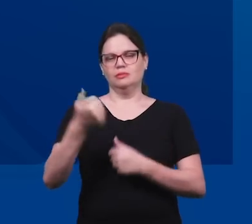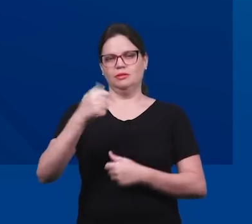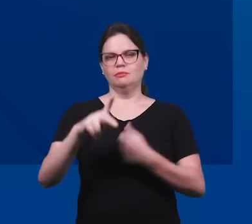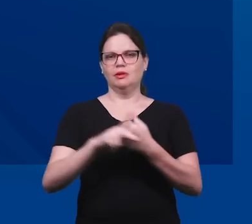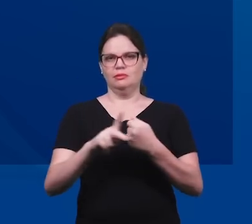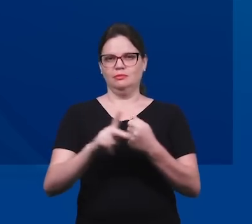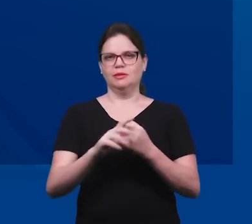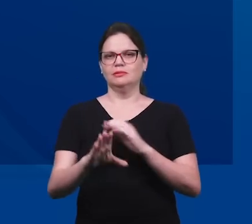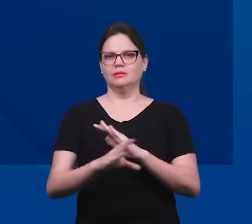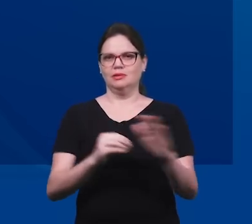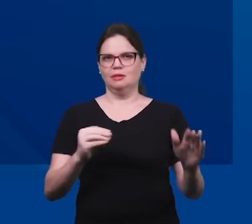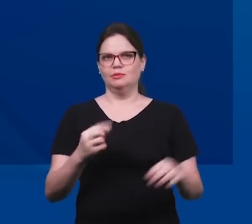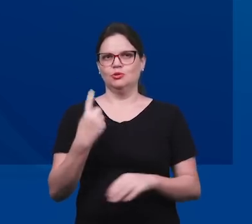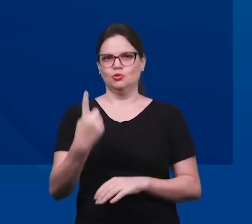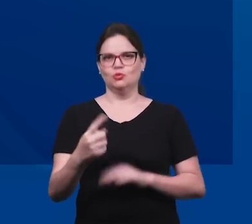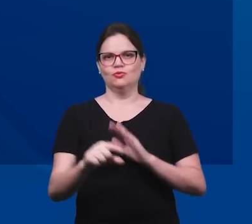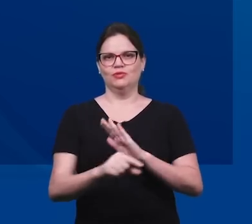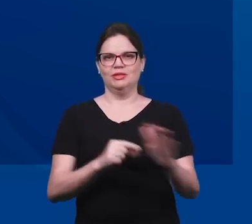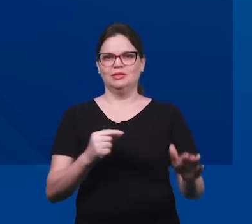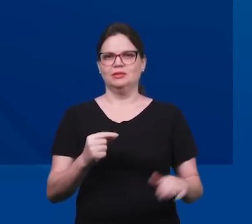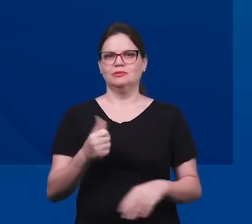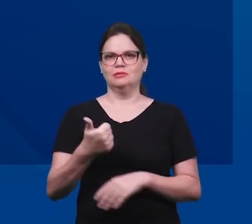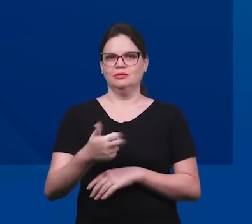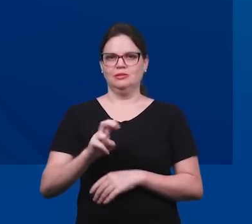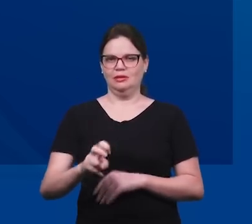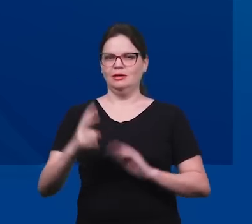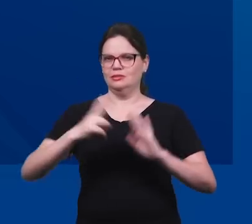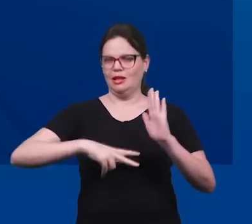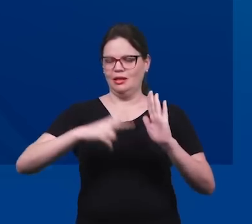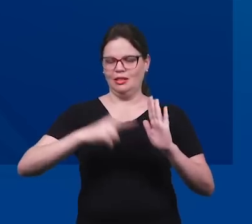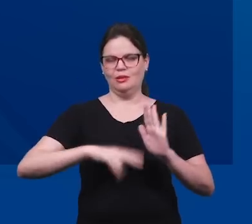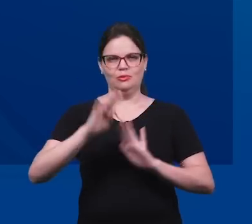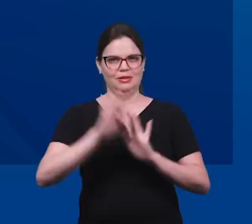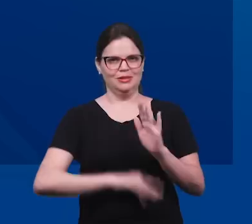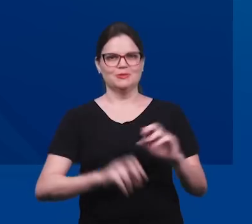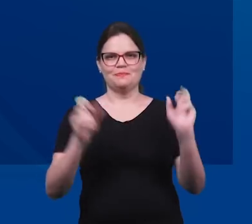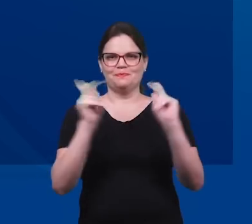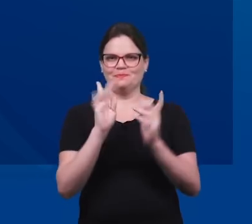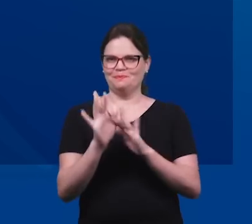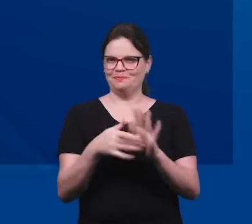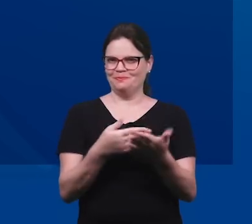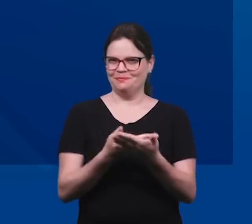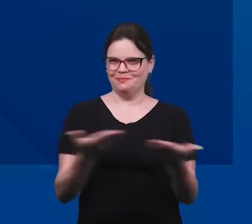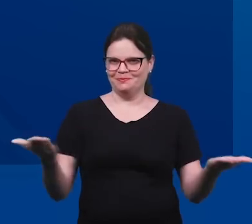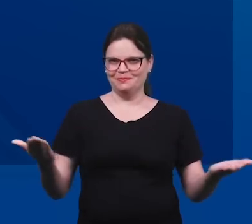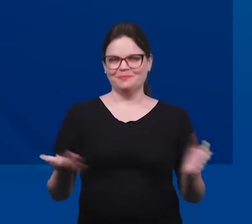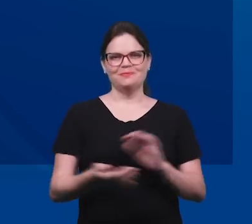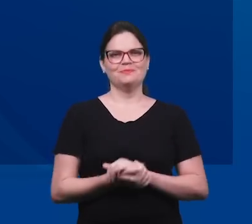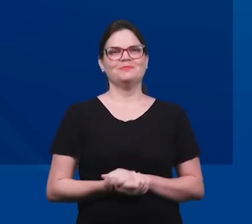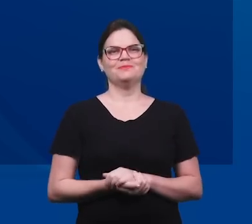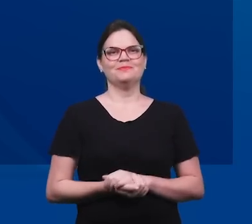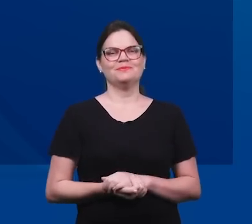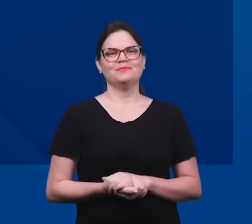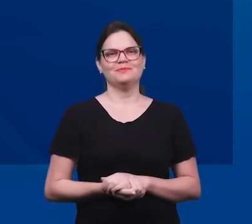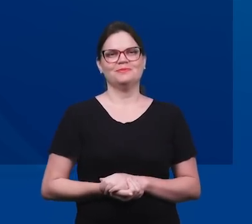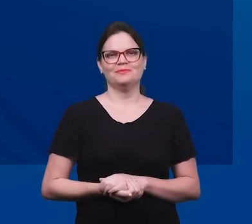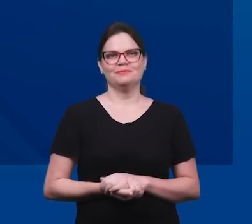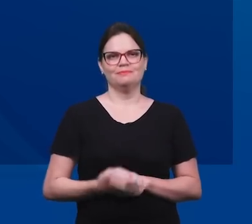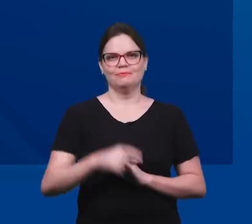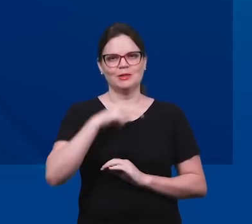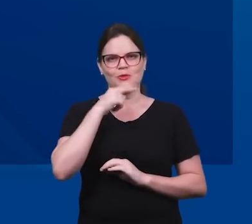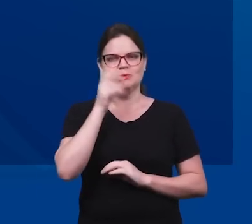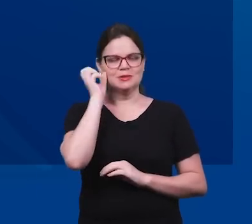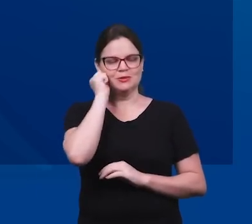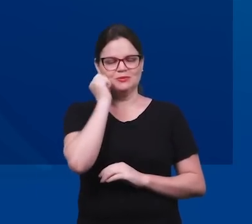viver. 1 Pedro 1:15. A paz do Senhor